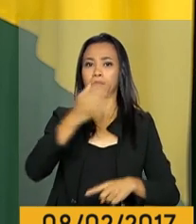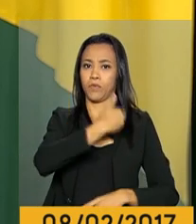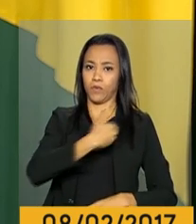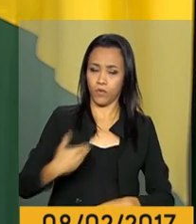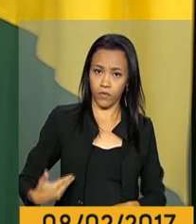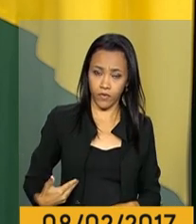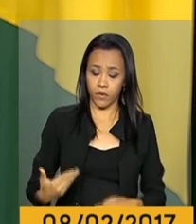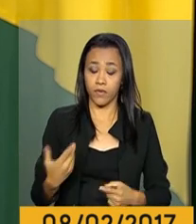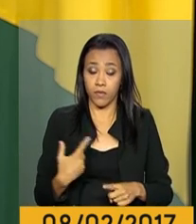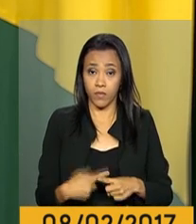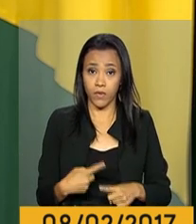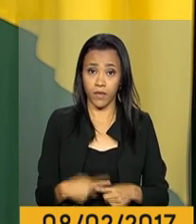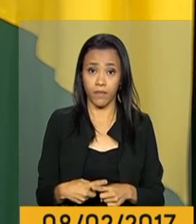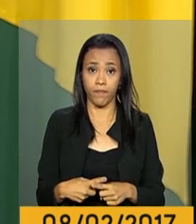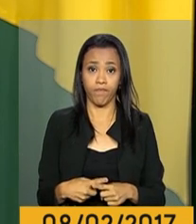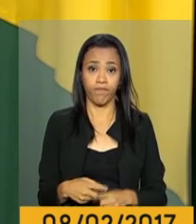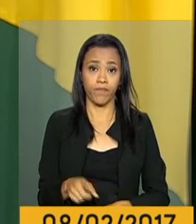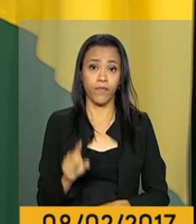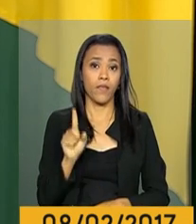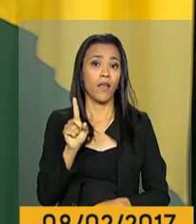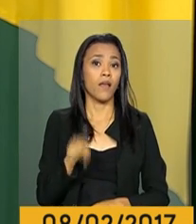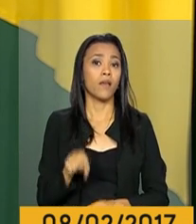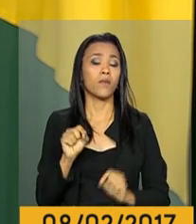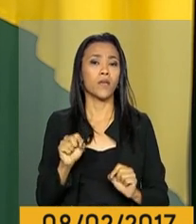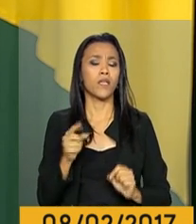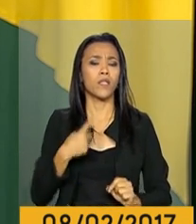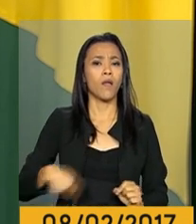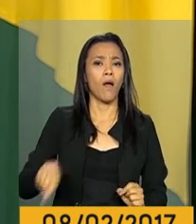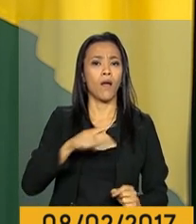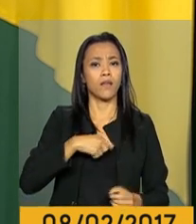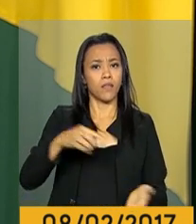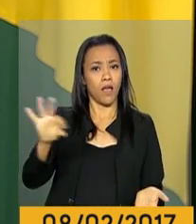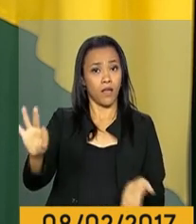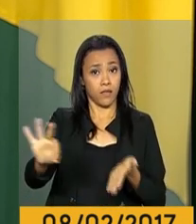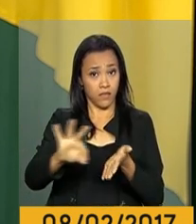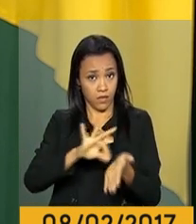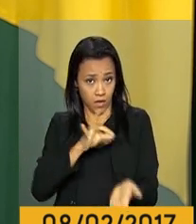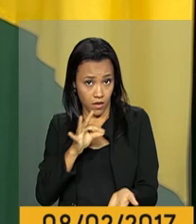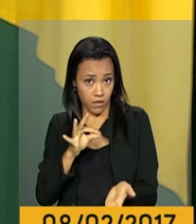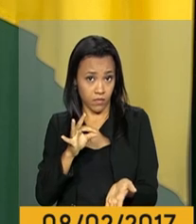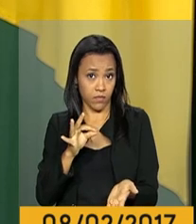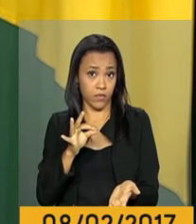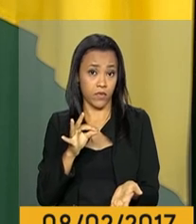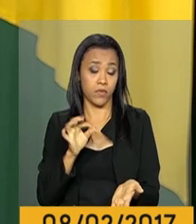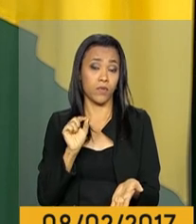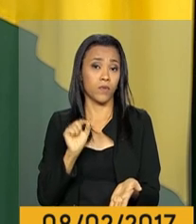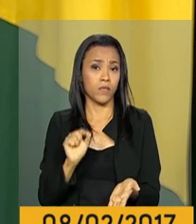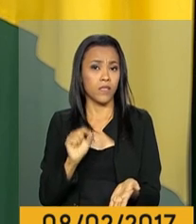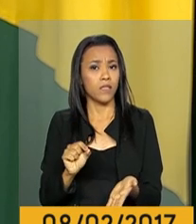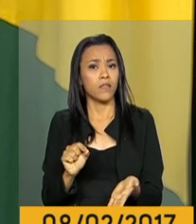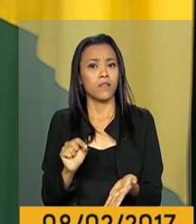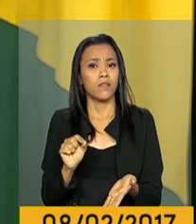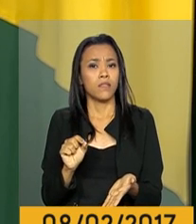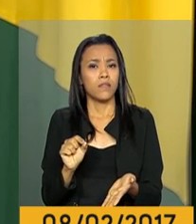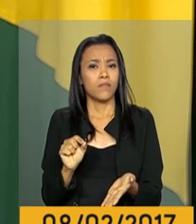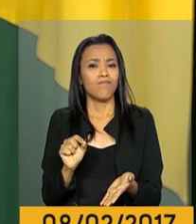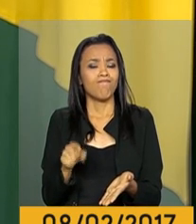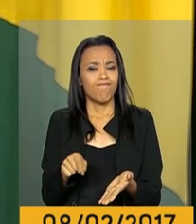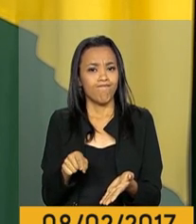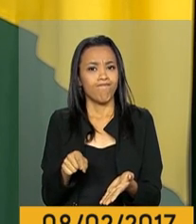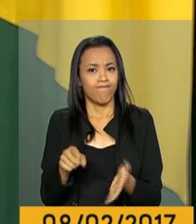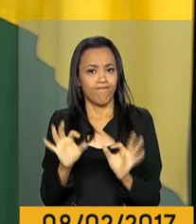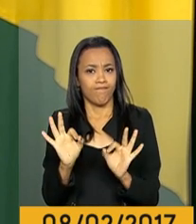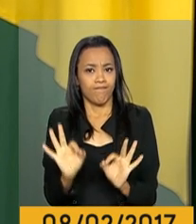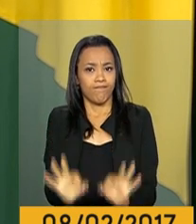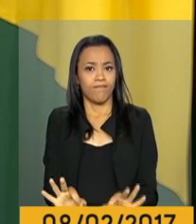uma coisa seria nós assinarmos eh singela e friamente